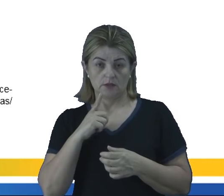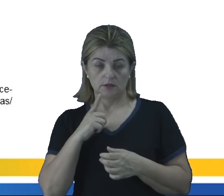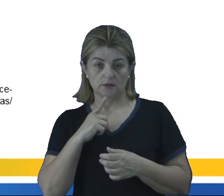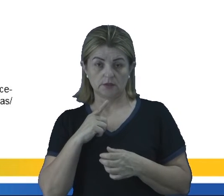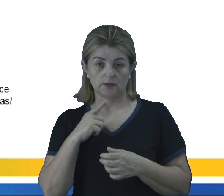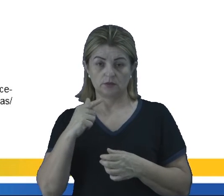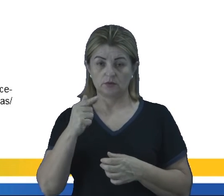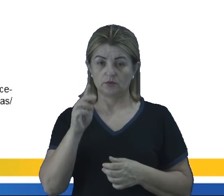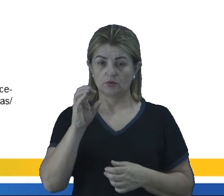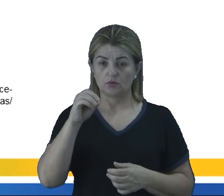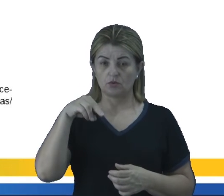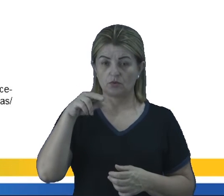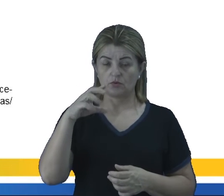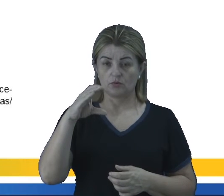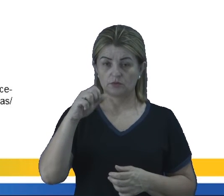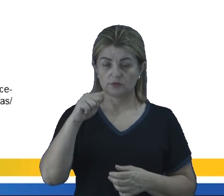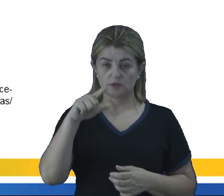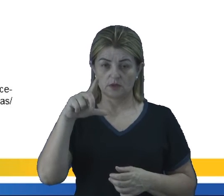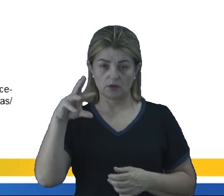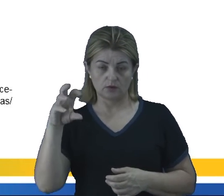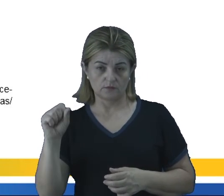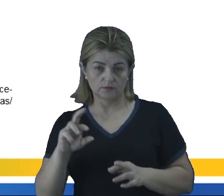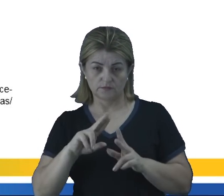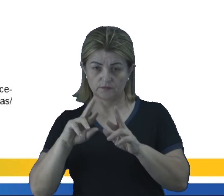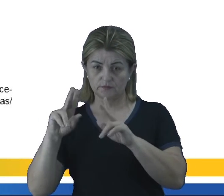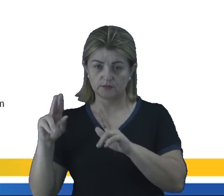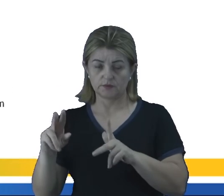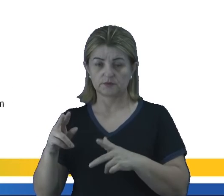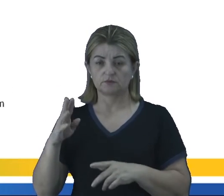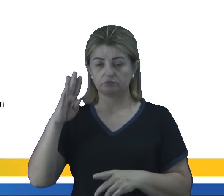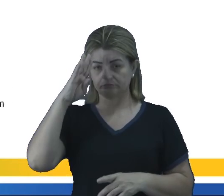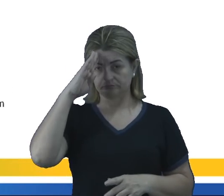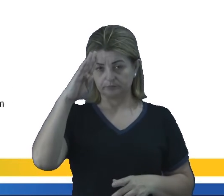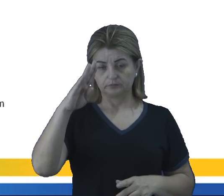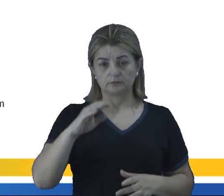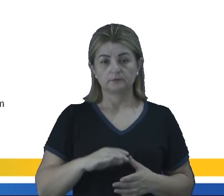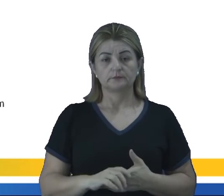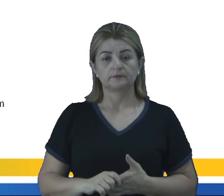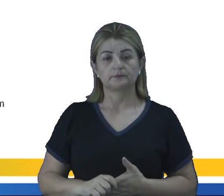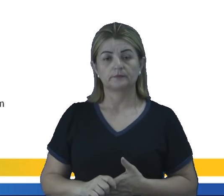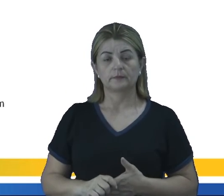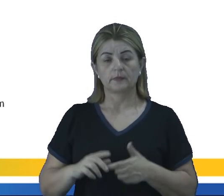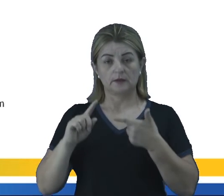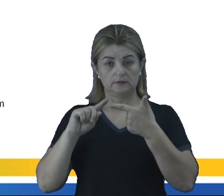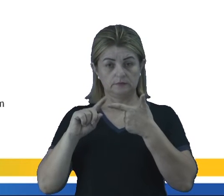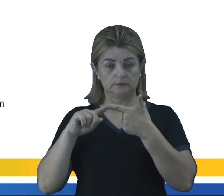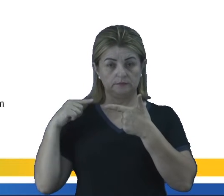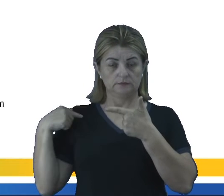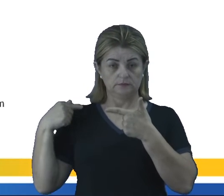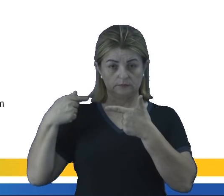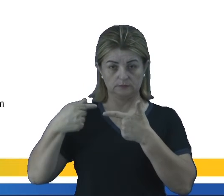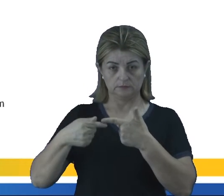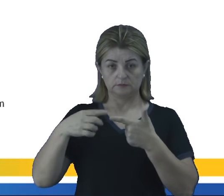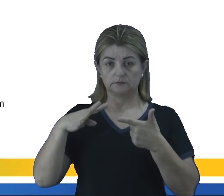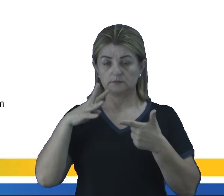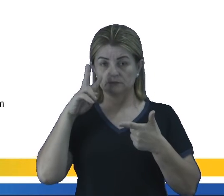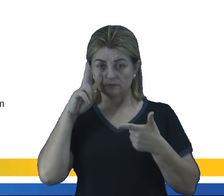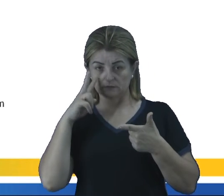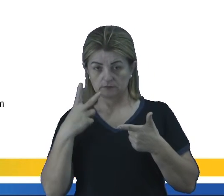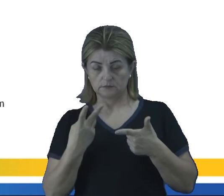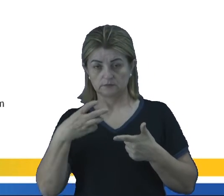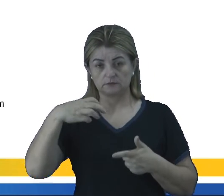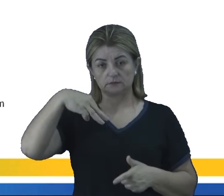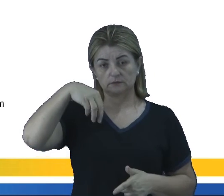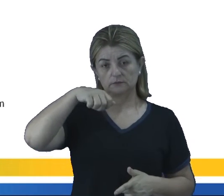em suas realidades pessoais, né, o que eles sentem, o que eles vivem, pois existe a imposição do eu artista.